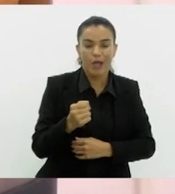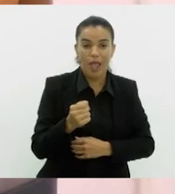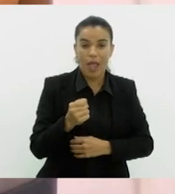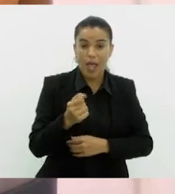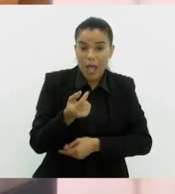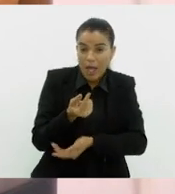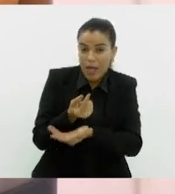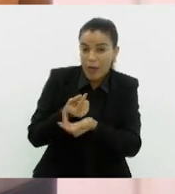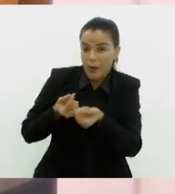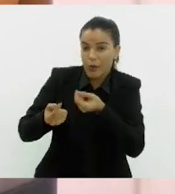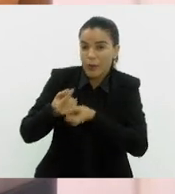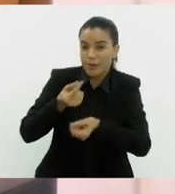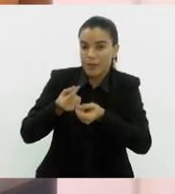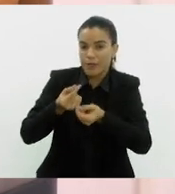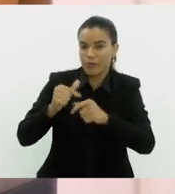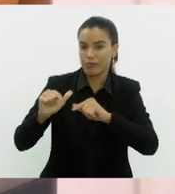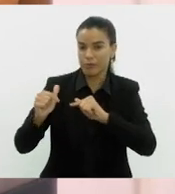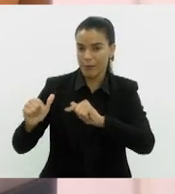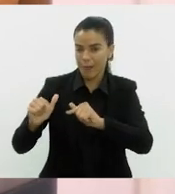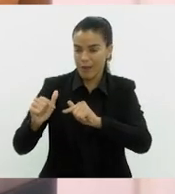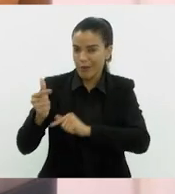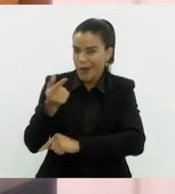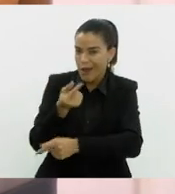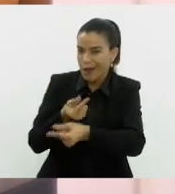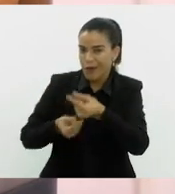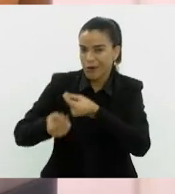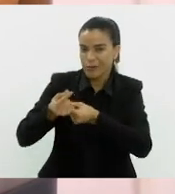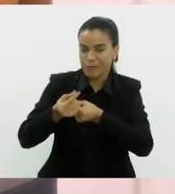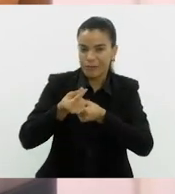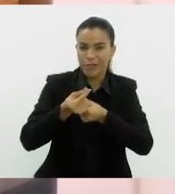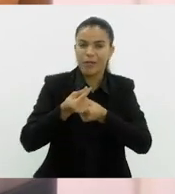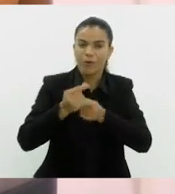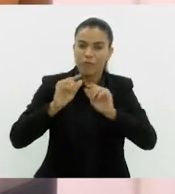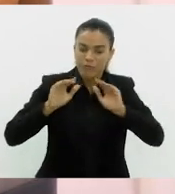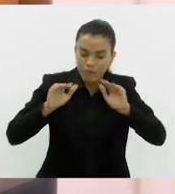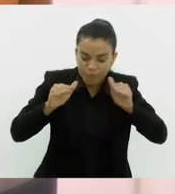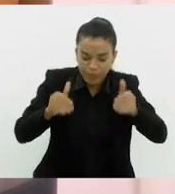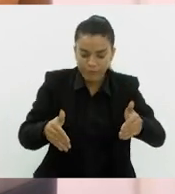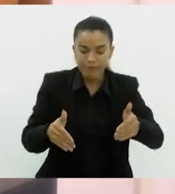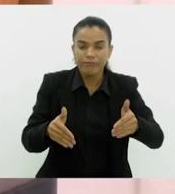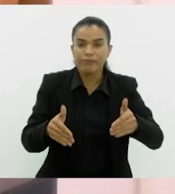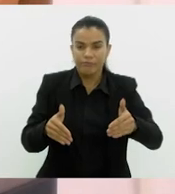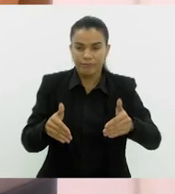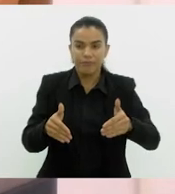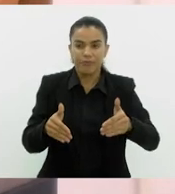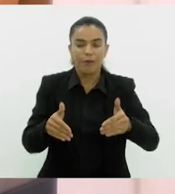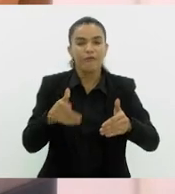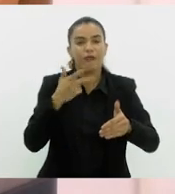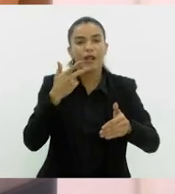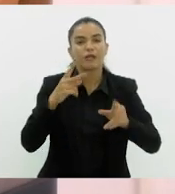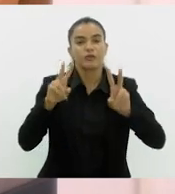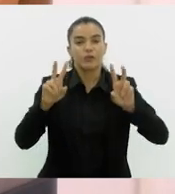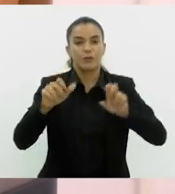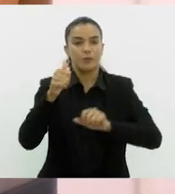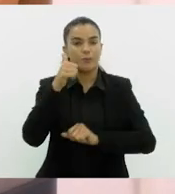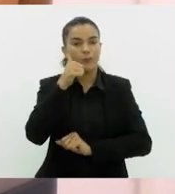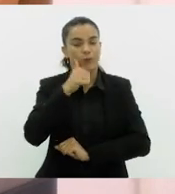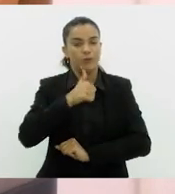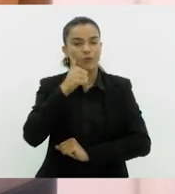do trabalho, a economia do cuidado como pauta central, né, para a gente falar dessas mulheres